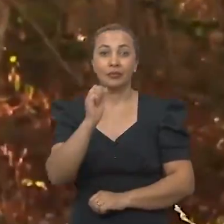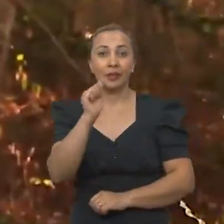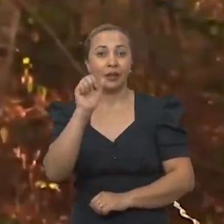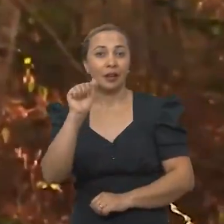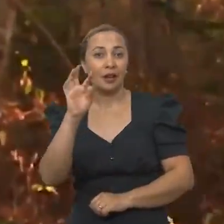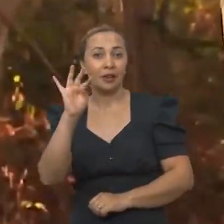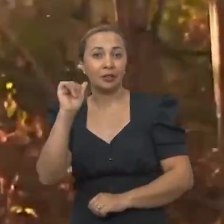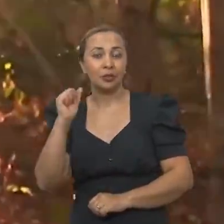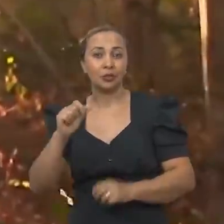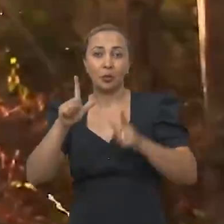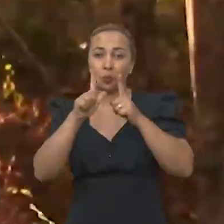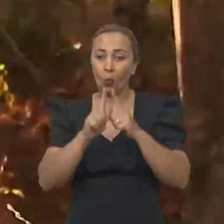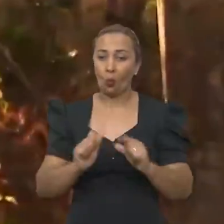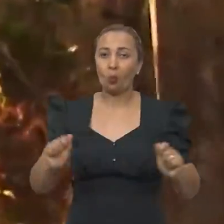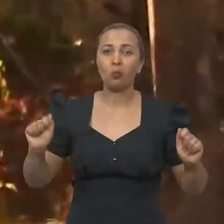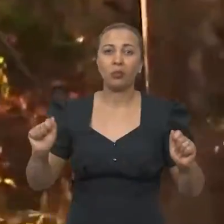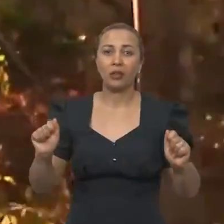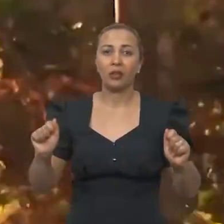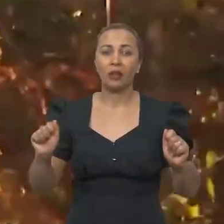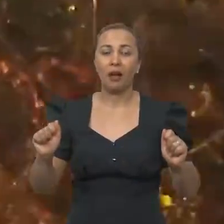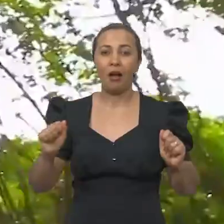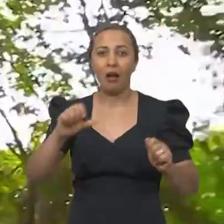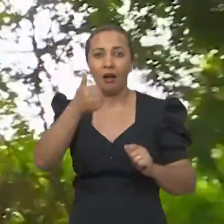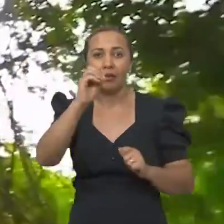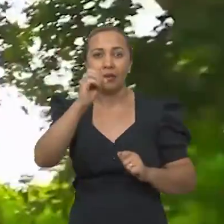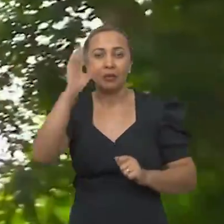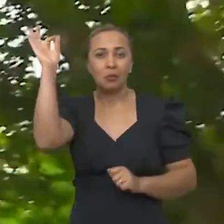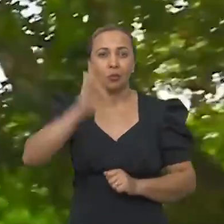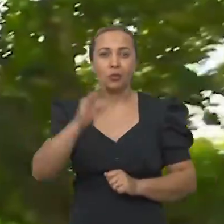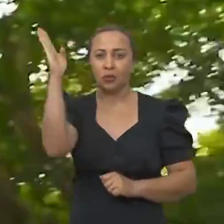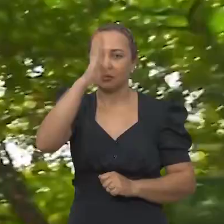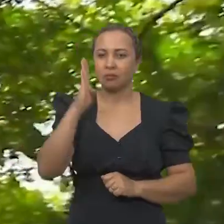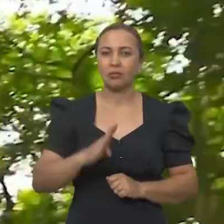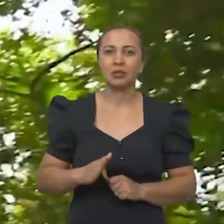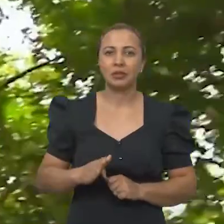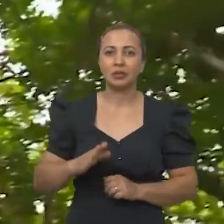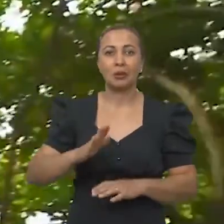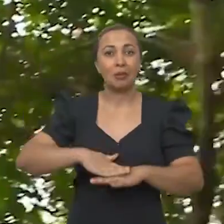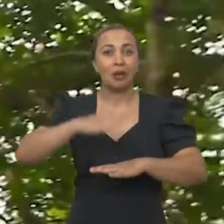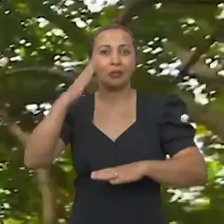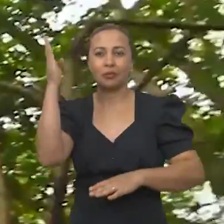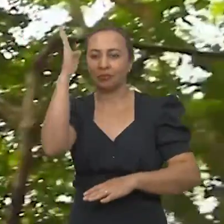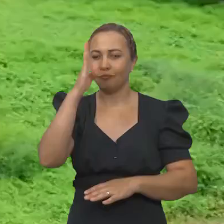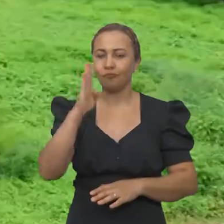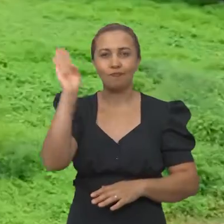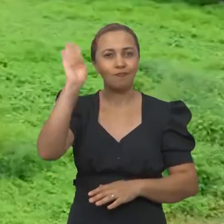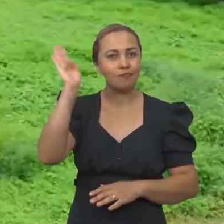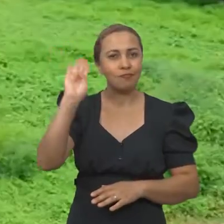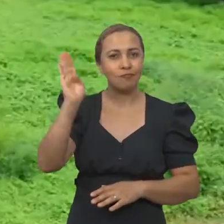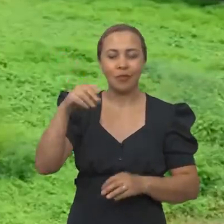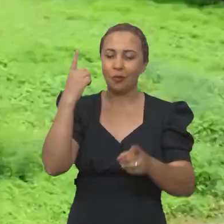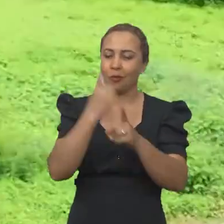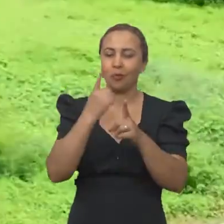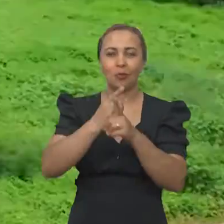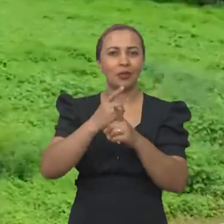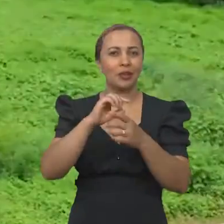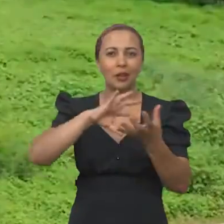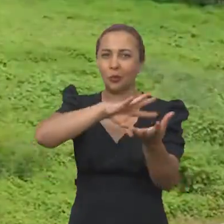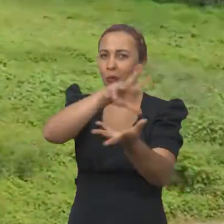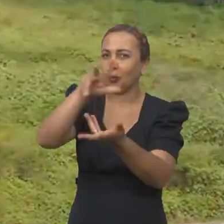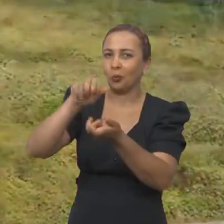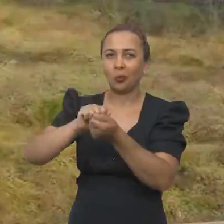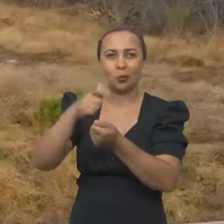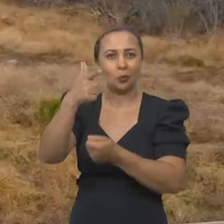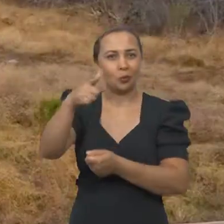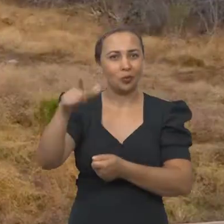A Caatinga é um bioma 100% brasileiro, ou seja, a maioria do seu patrimônio biológico não é encontrada em nenhuma